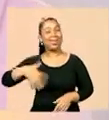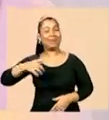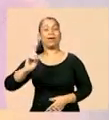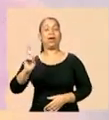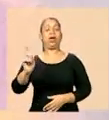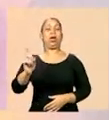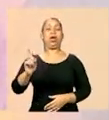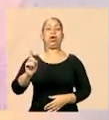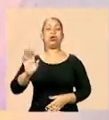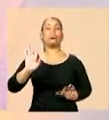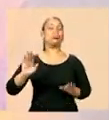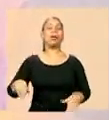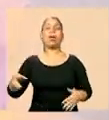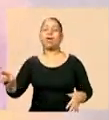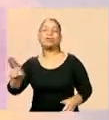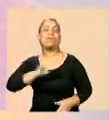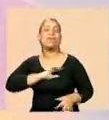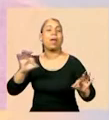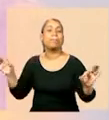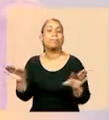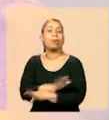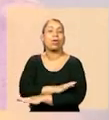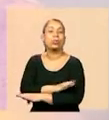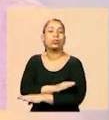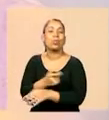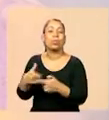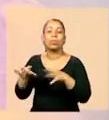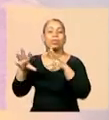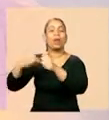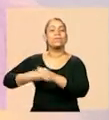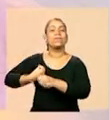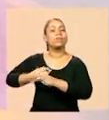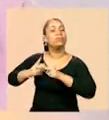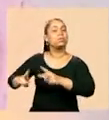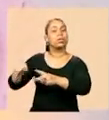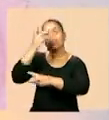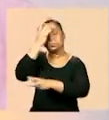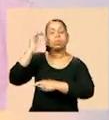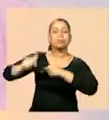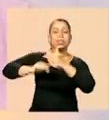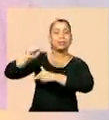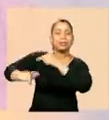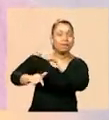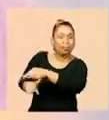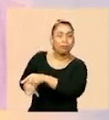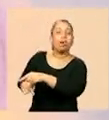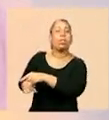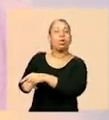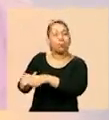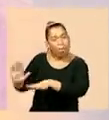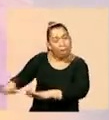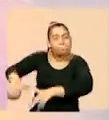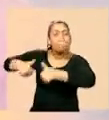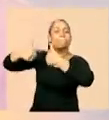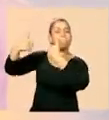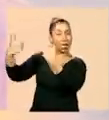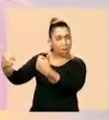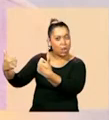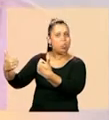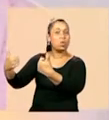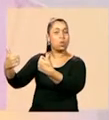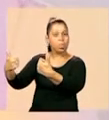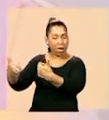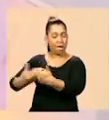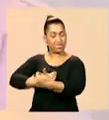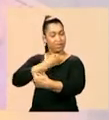caro resolveria esse problema e ele teria todos os trabalhadores ali trabalhando com uma produtividade bem maior, com